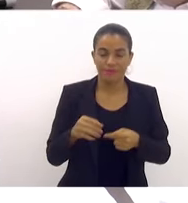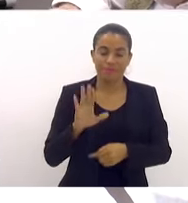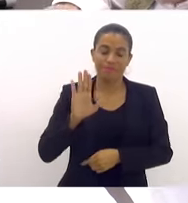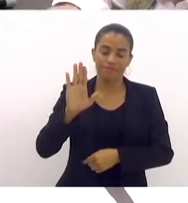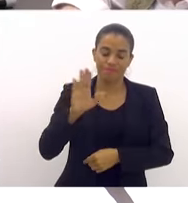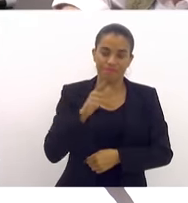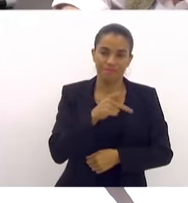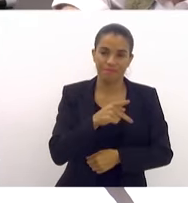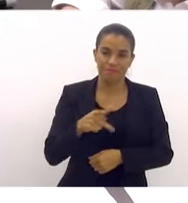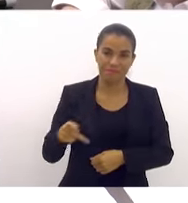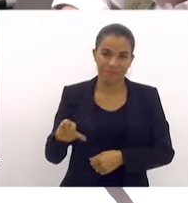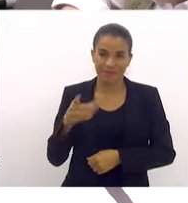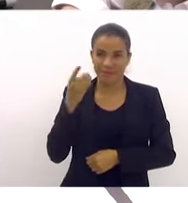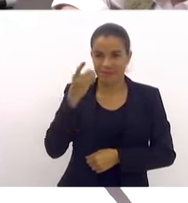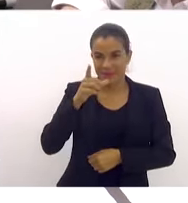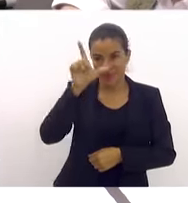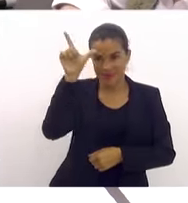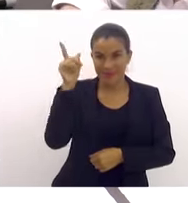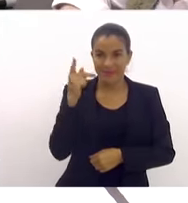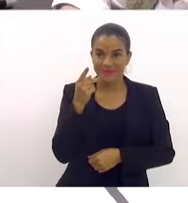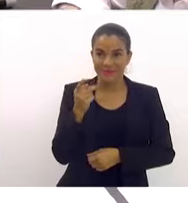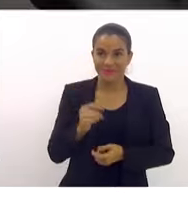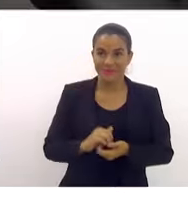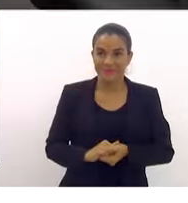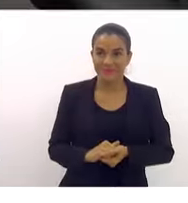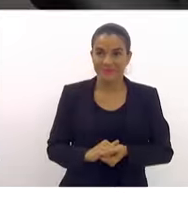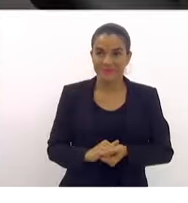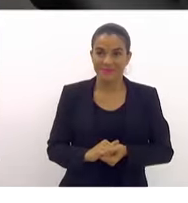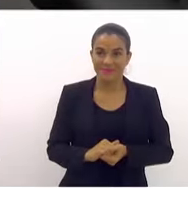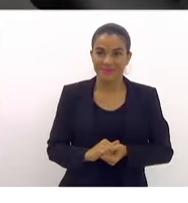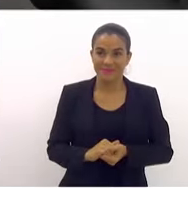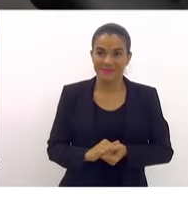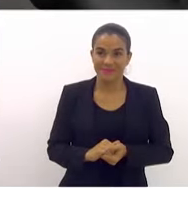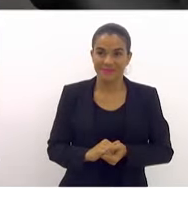Para discutir, deputado Luiz Paulo. Eu sou